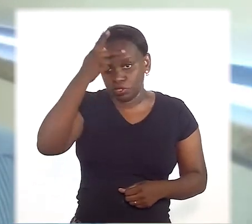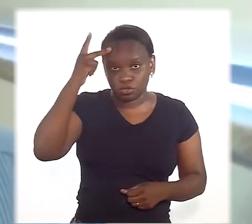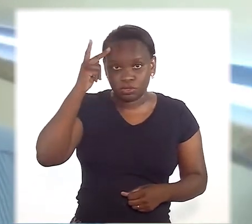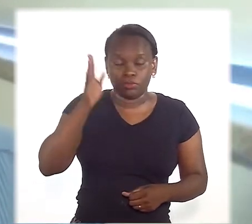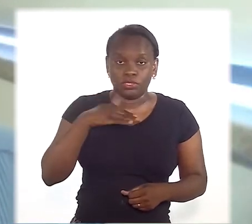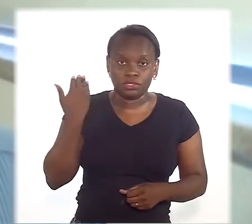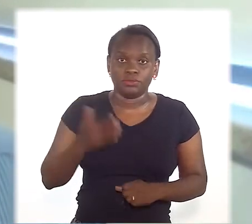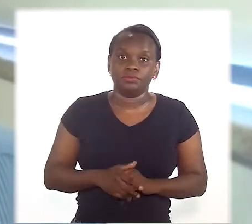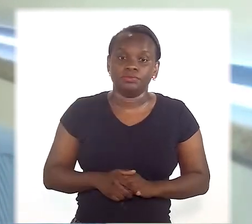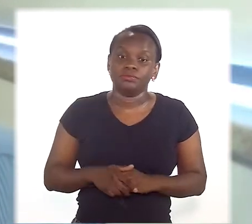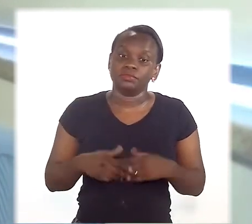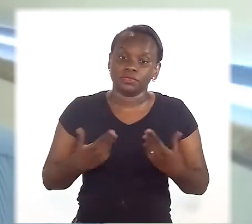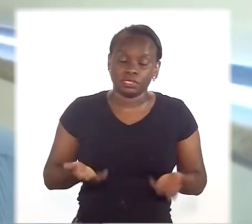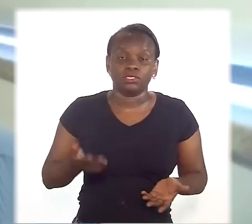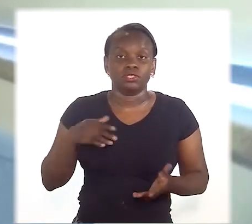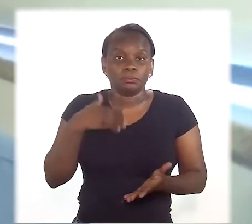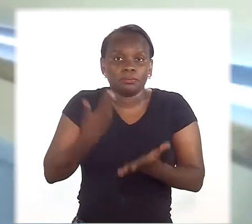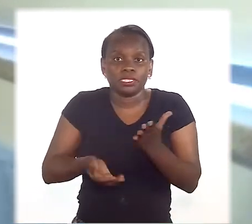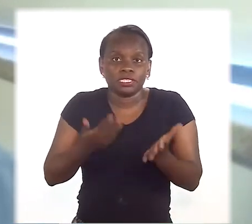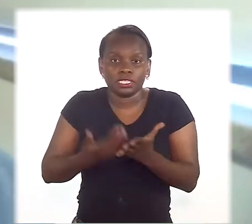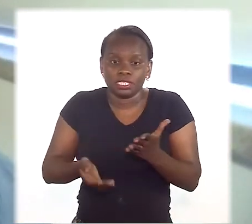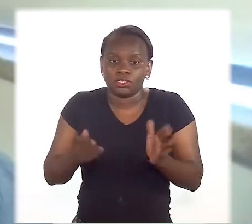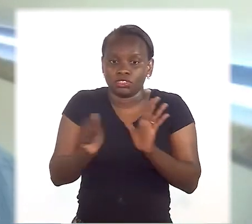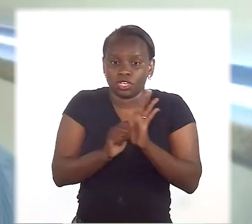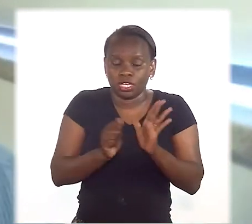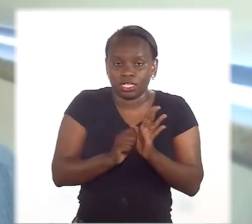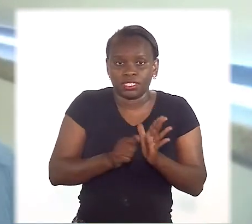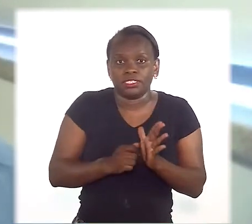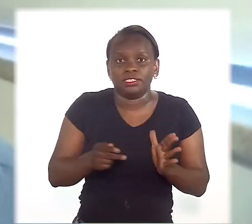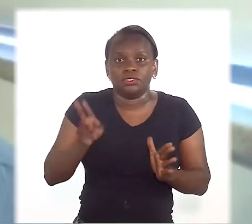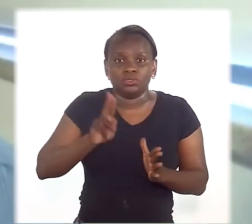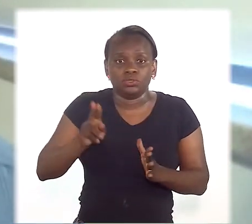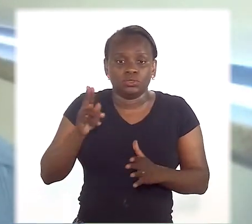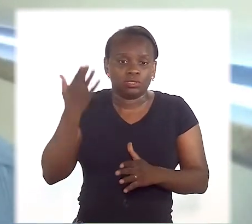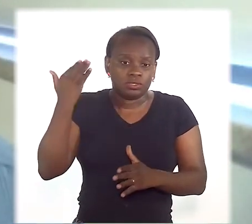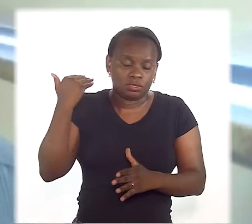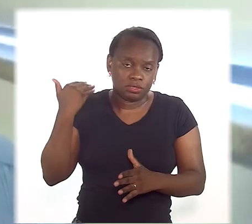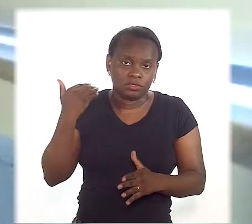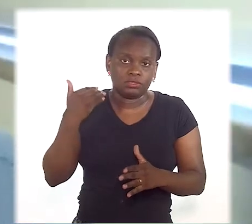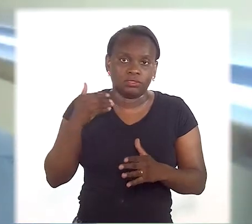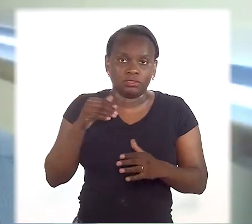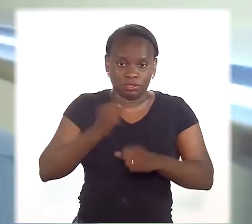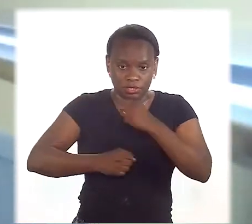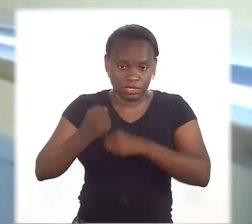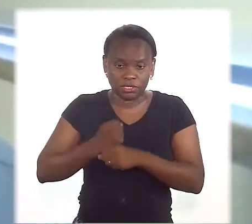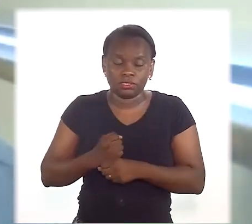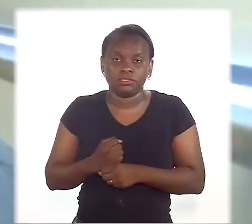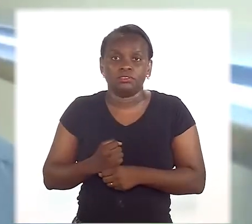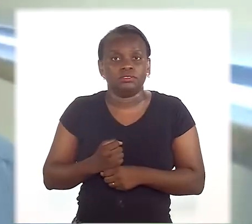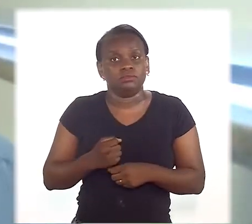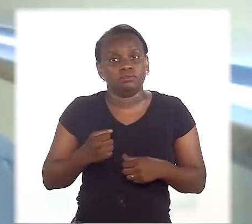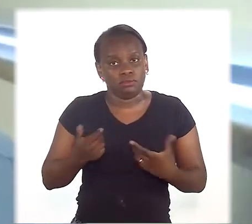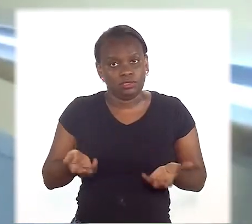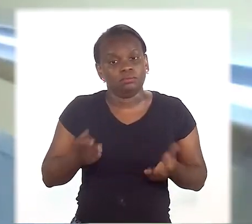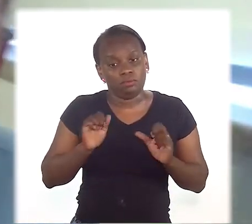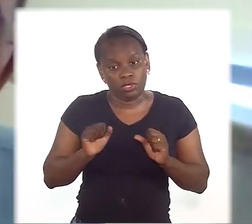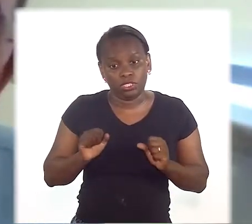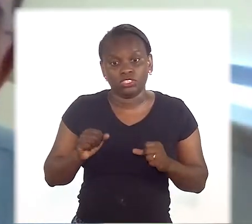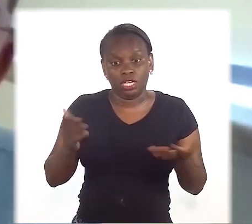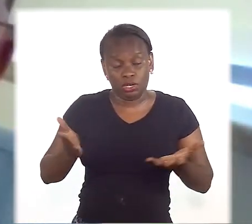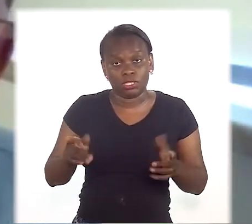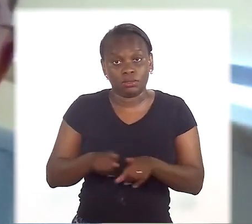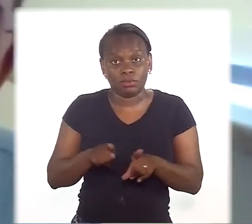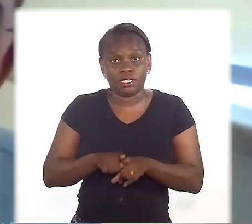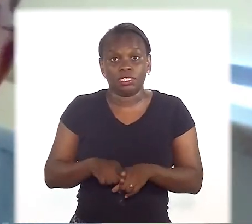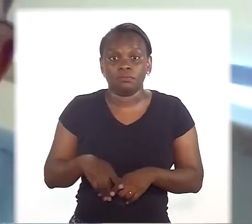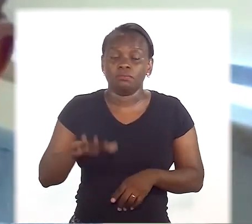500.000 pessoas. Ou seja, nós perdemos para as drogas no último ano e